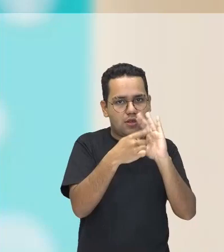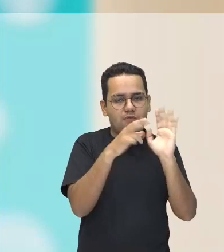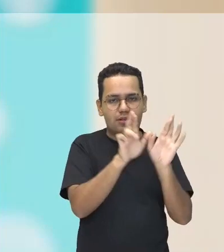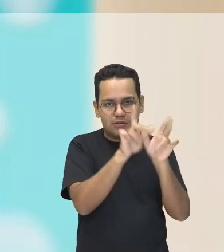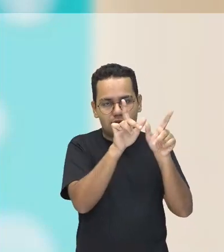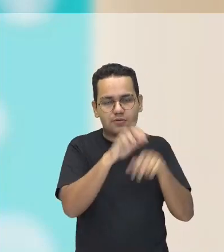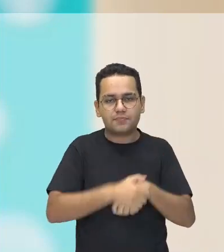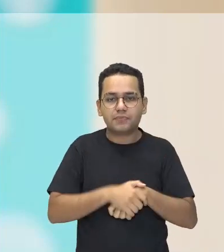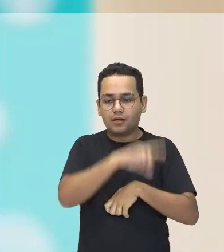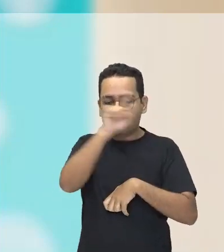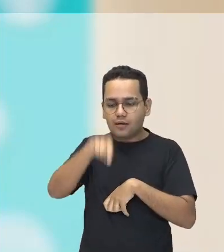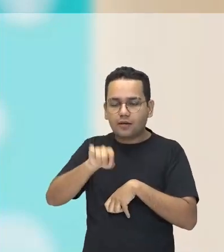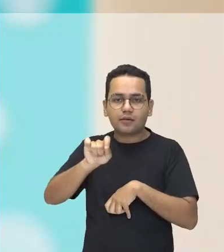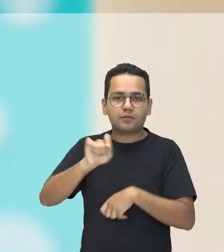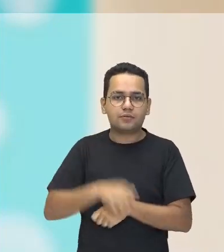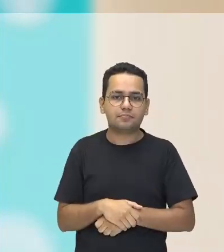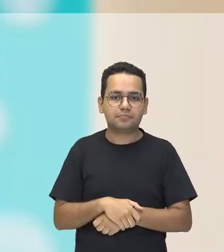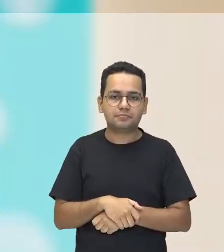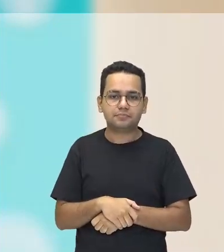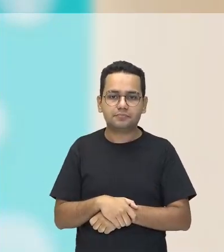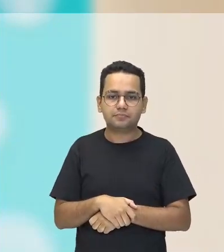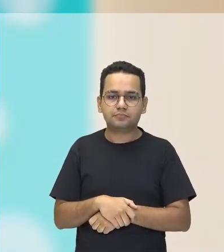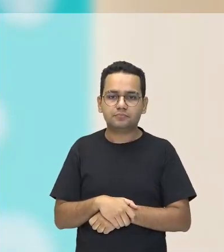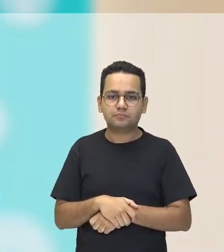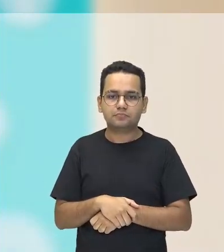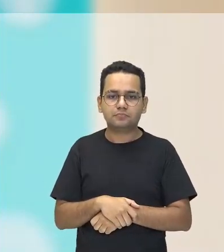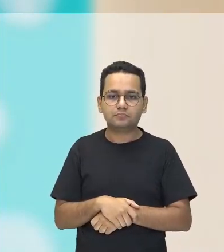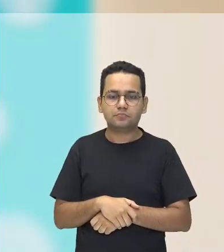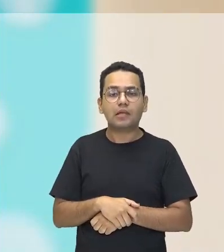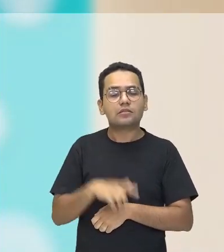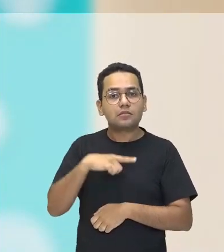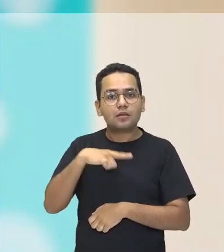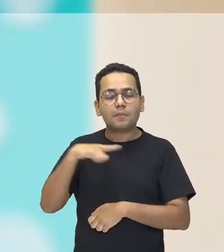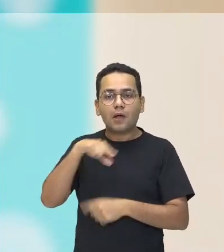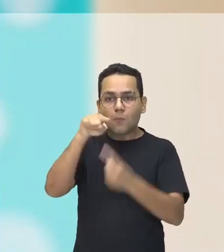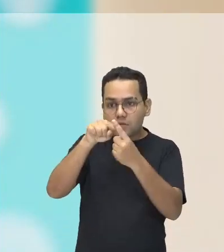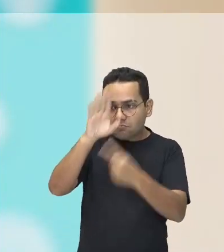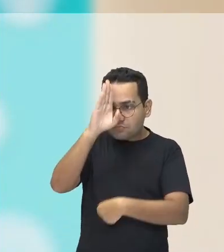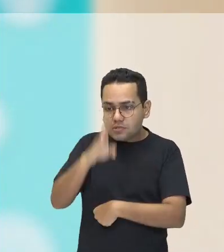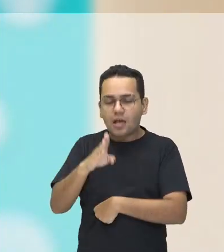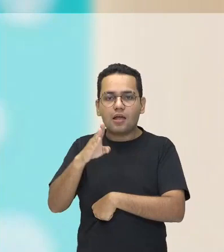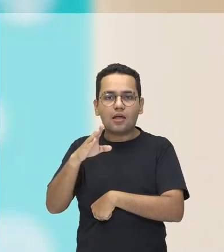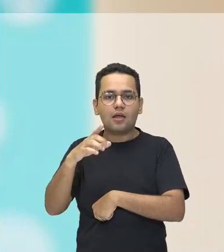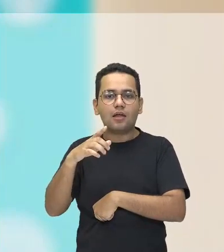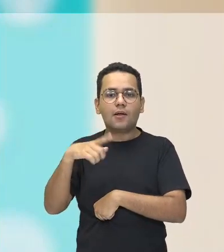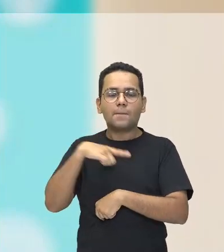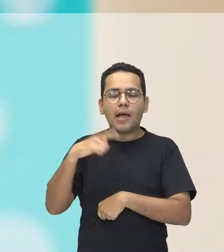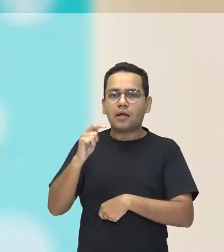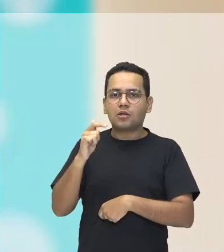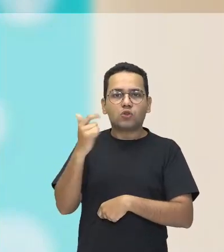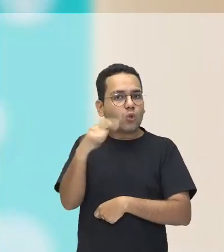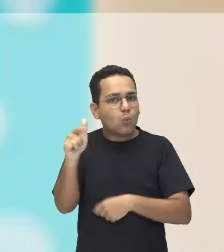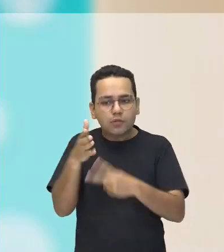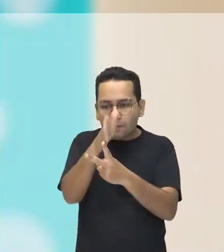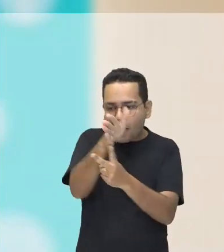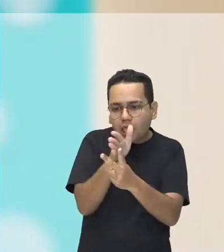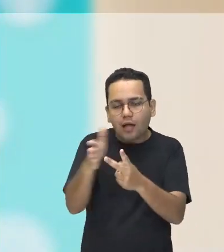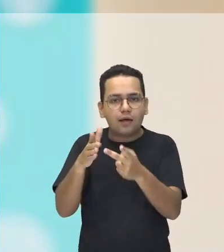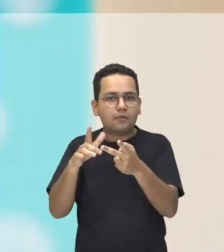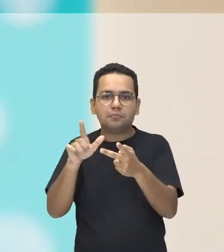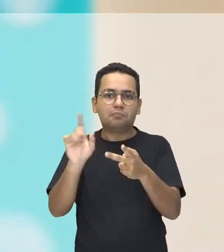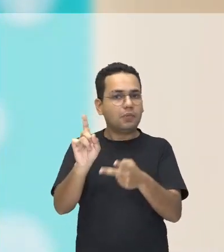literário, que é o caso do segundo texto, nós vamos ter uma linguagem objetiva, sem sentidos duplos, não é? Sem palavras